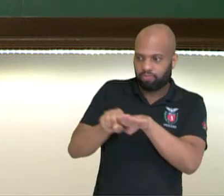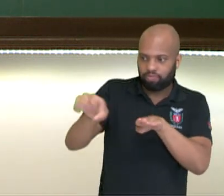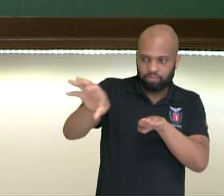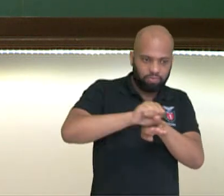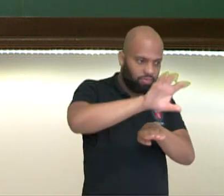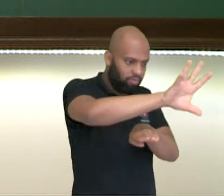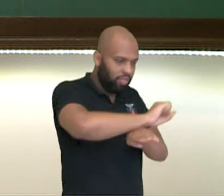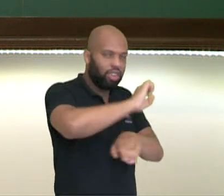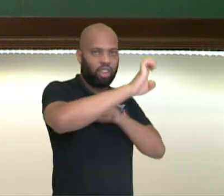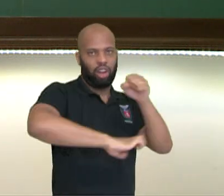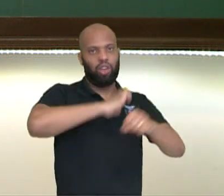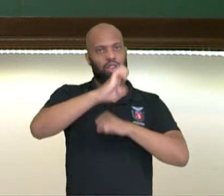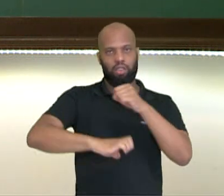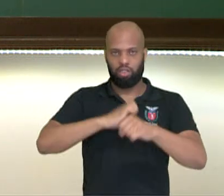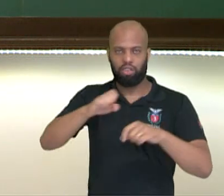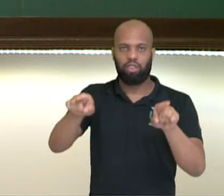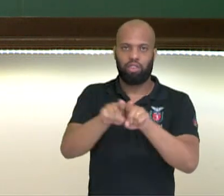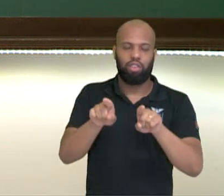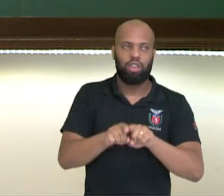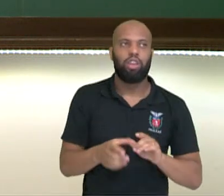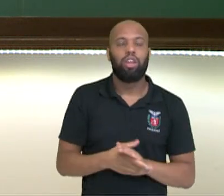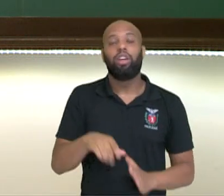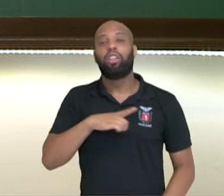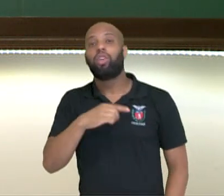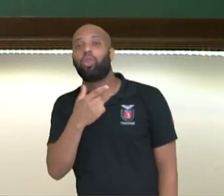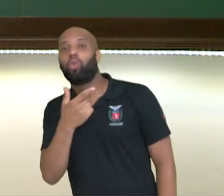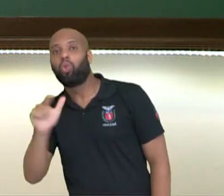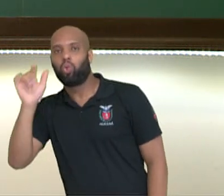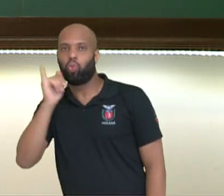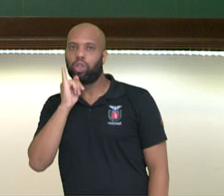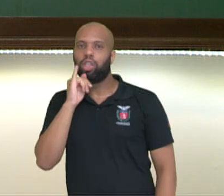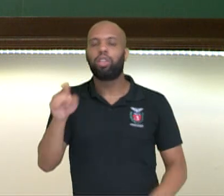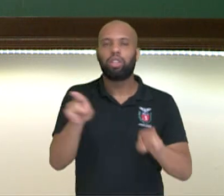exemplo de carga por